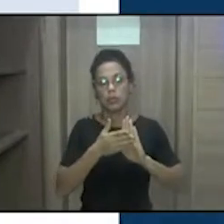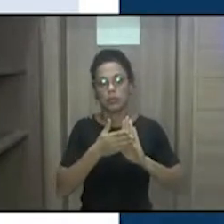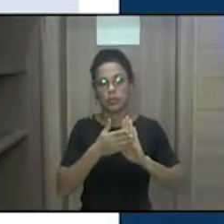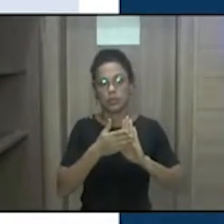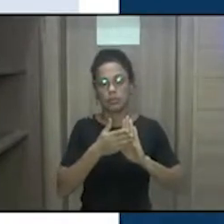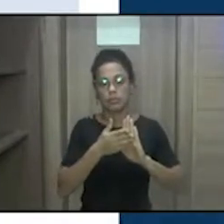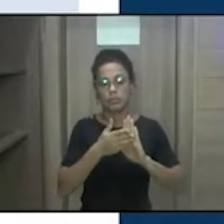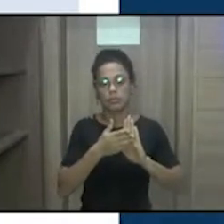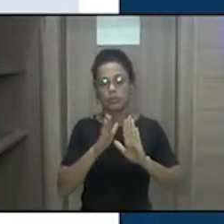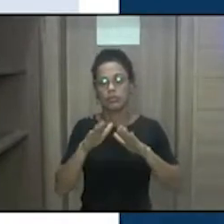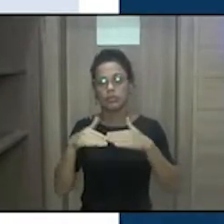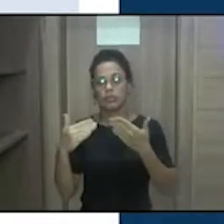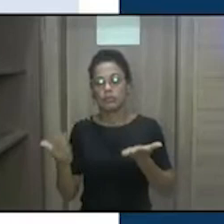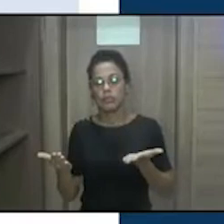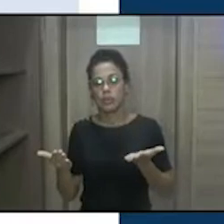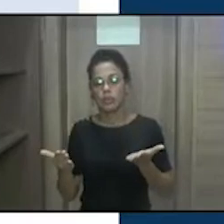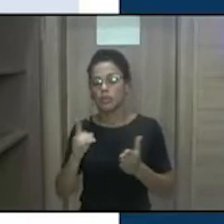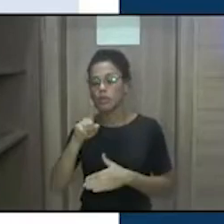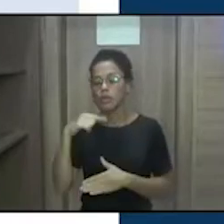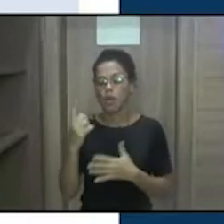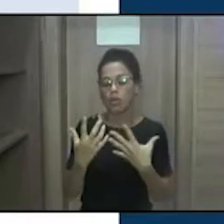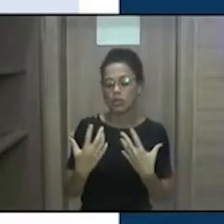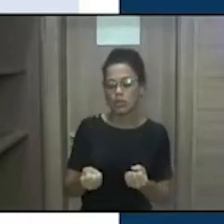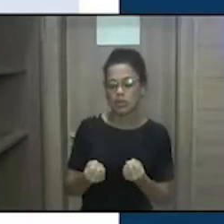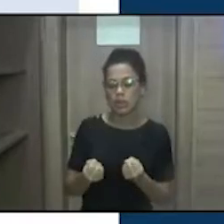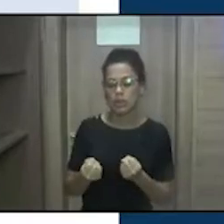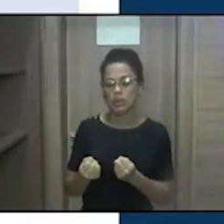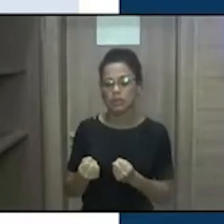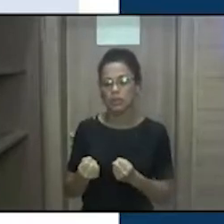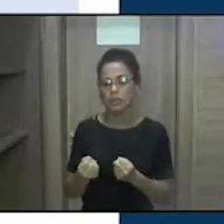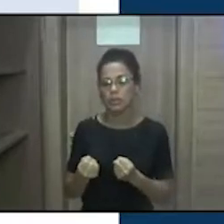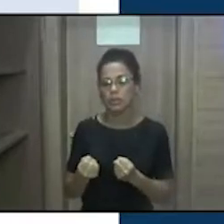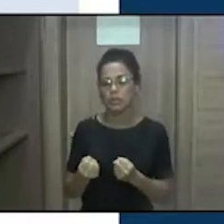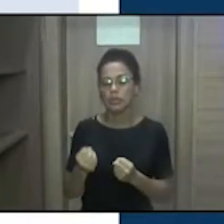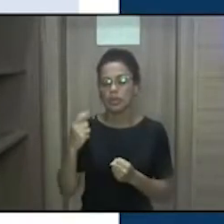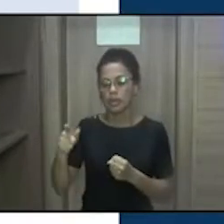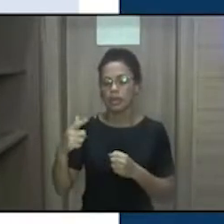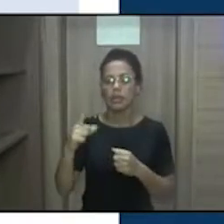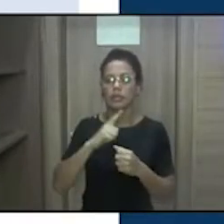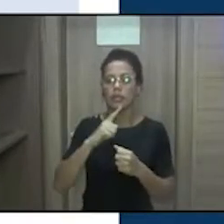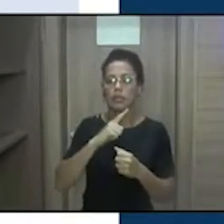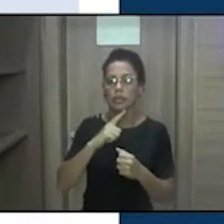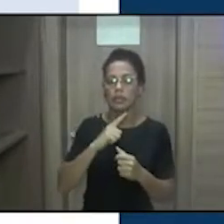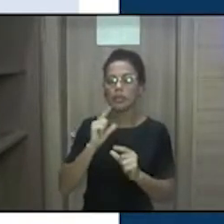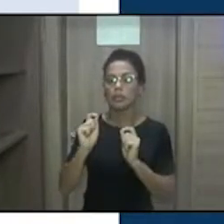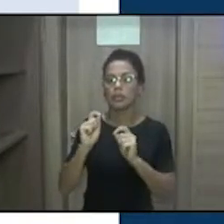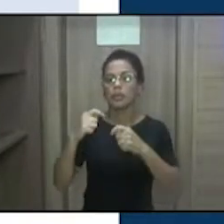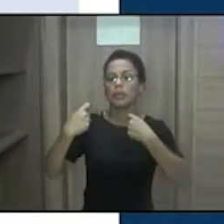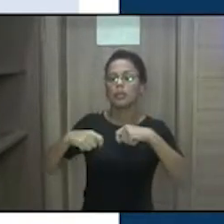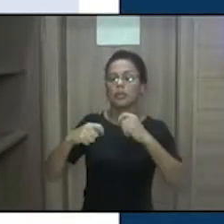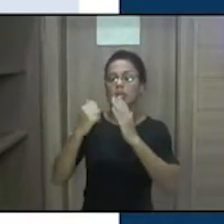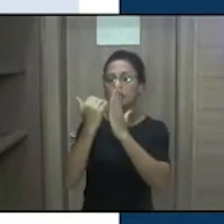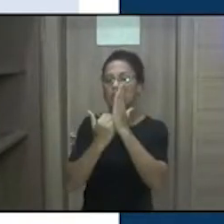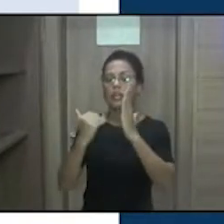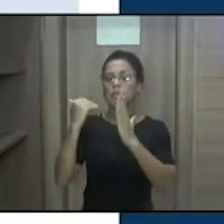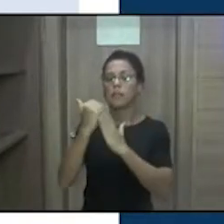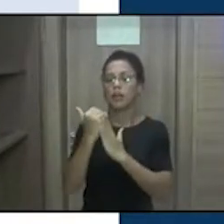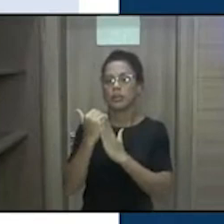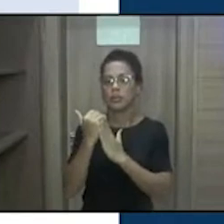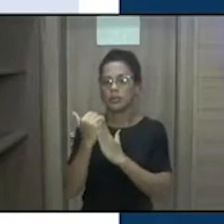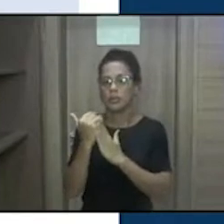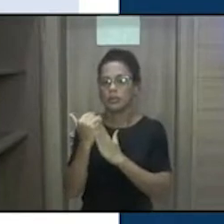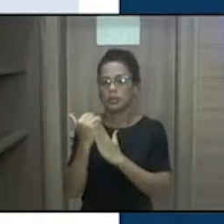verdade, nós consideramos que o cofinanciamento federal ele é razoável, mas ele deveria ser maior para os municípios de